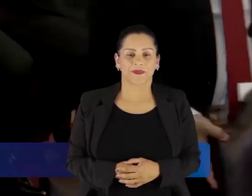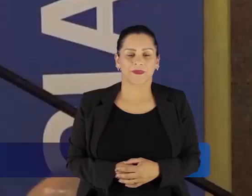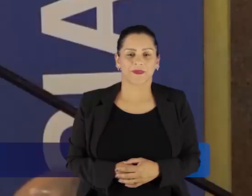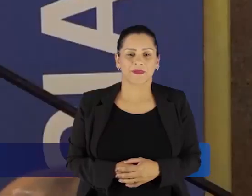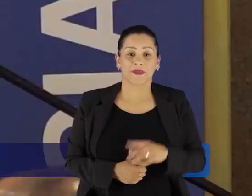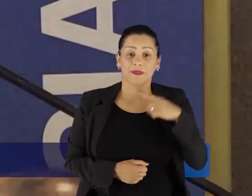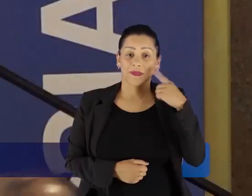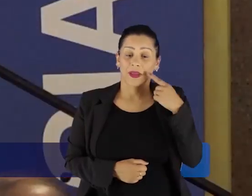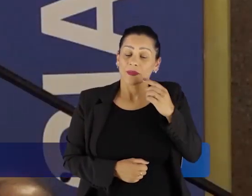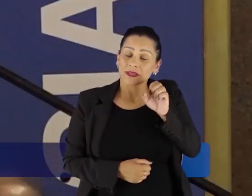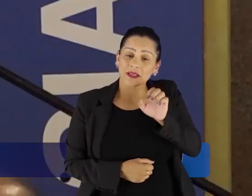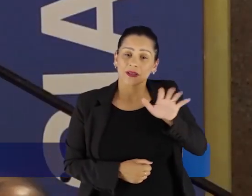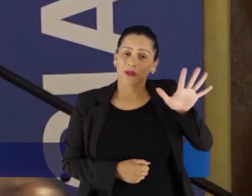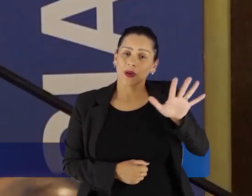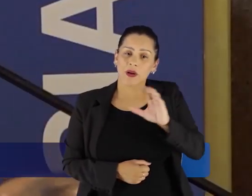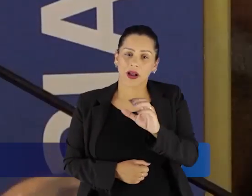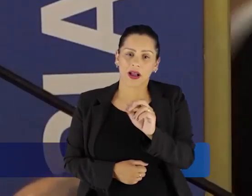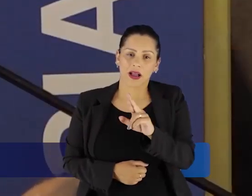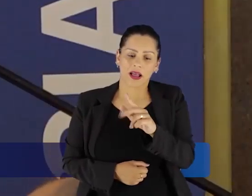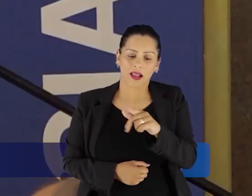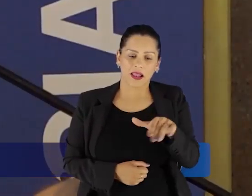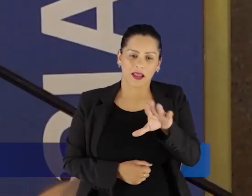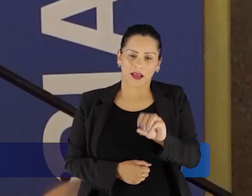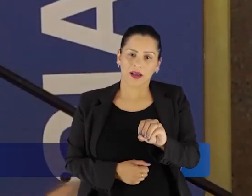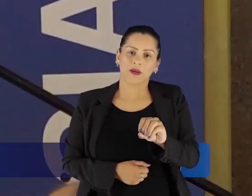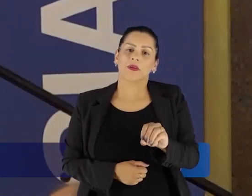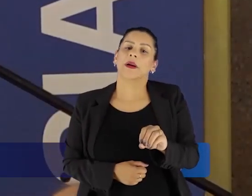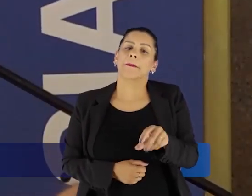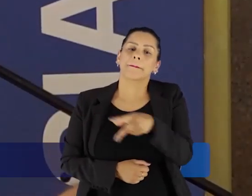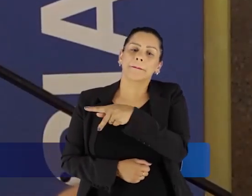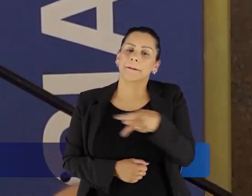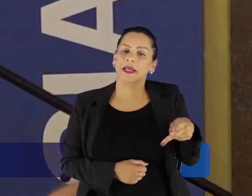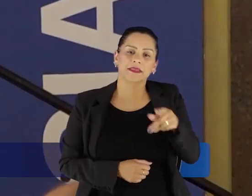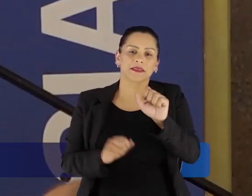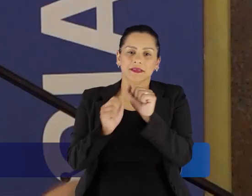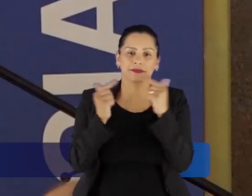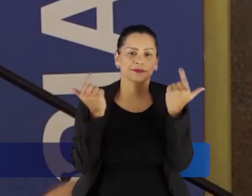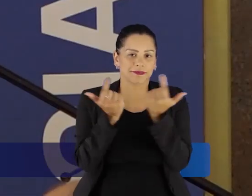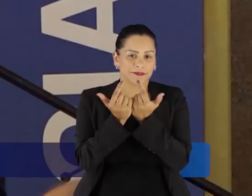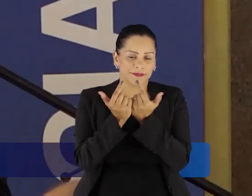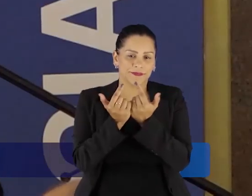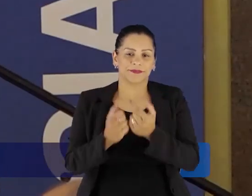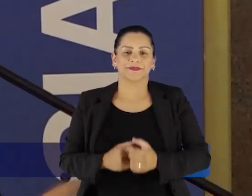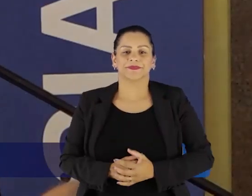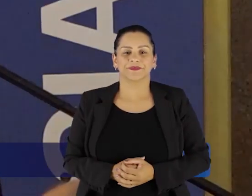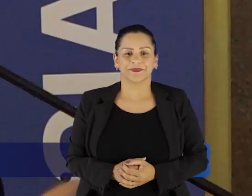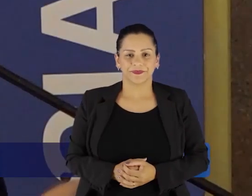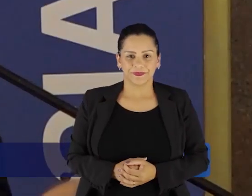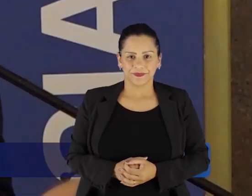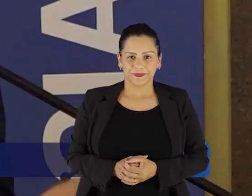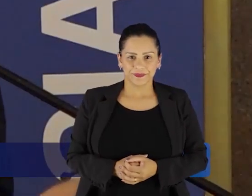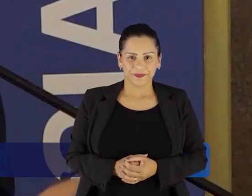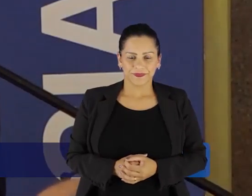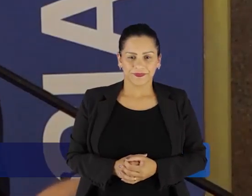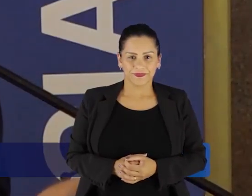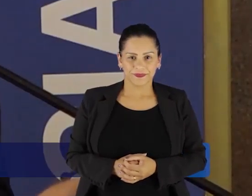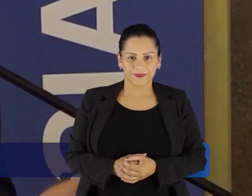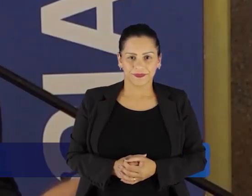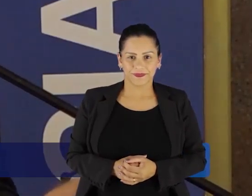o deputado estadual Carlão Pignatari presidente da Assembleia Legislativa do Estado de São Paulo